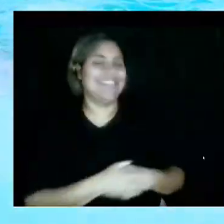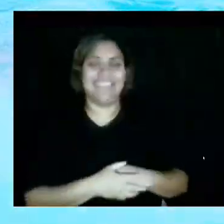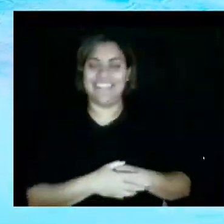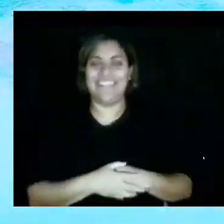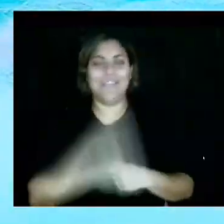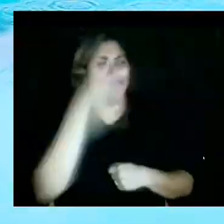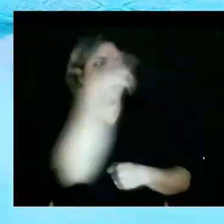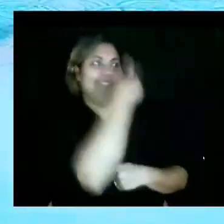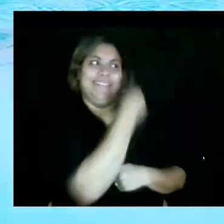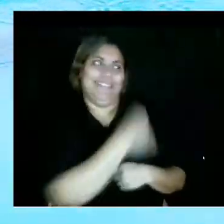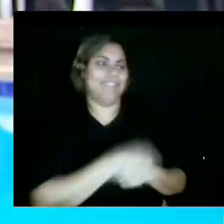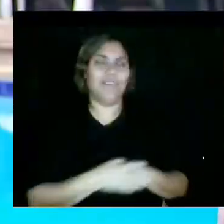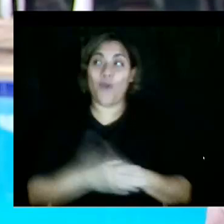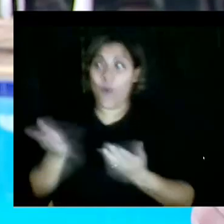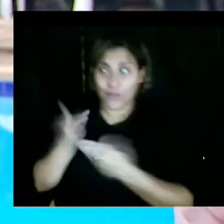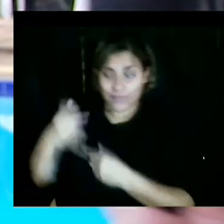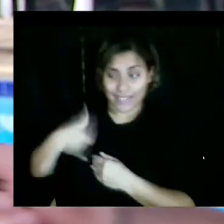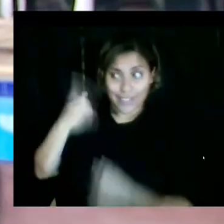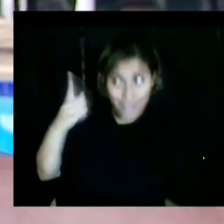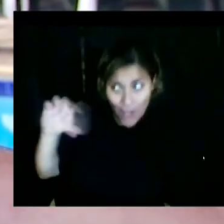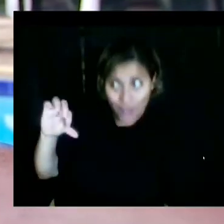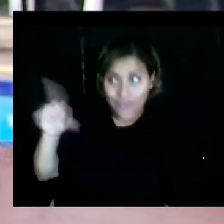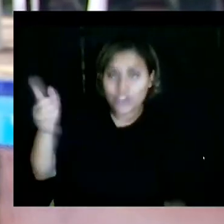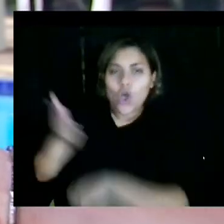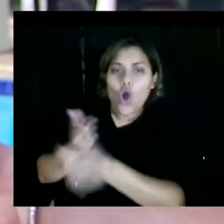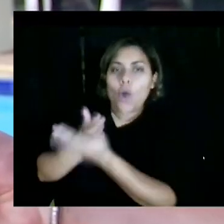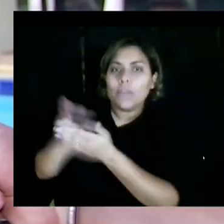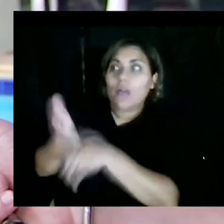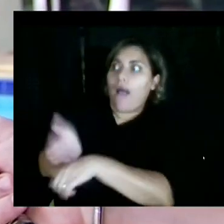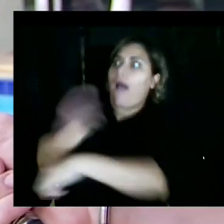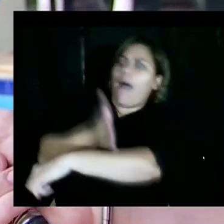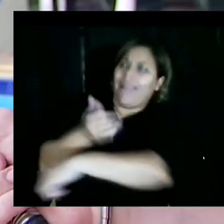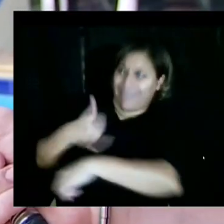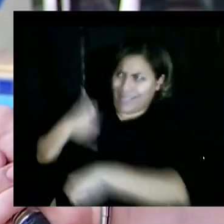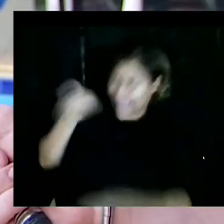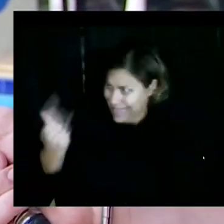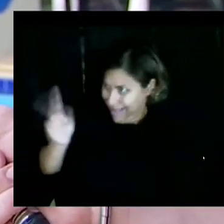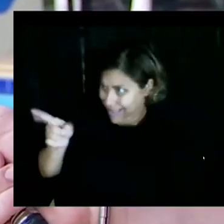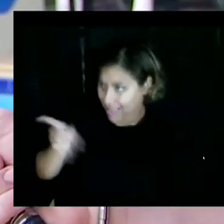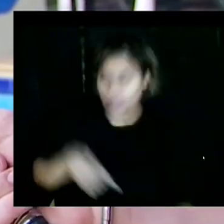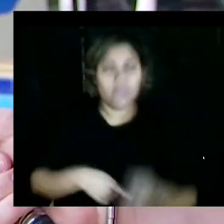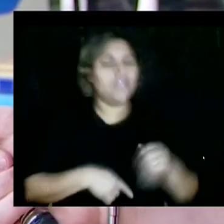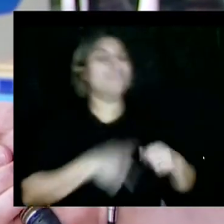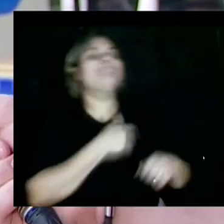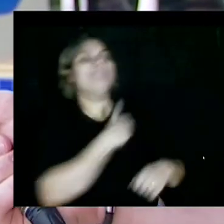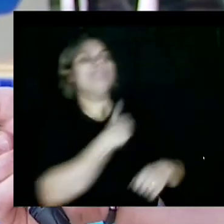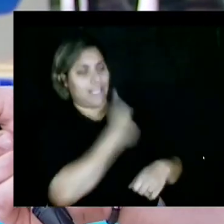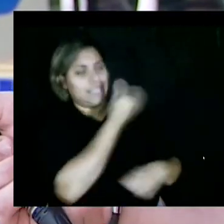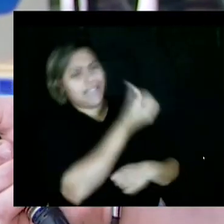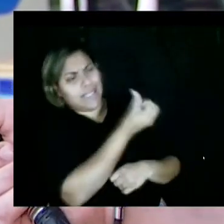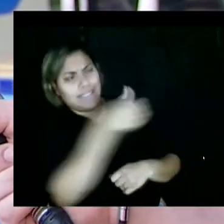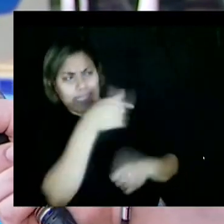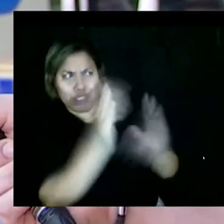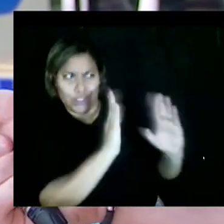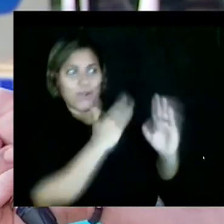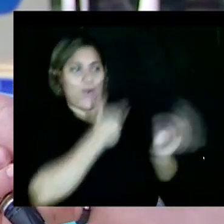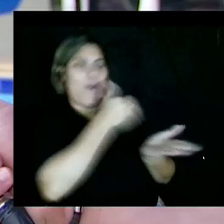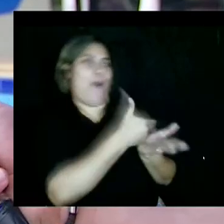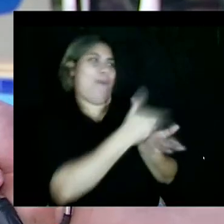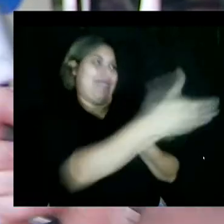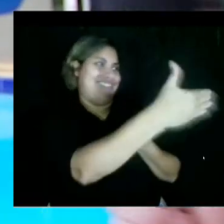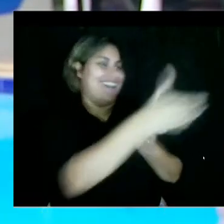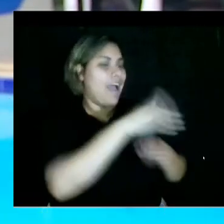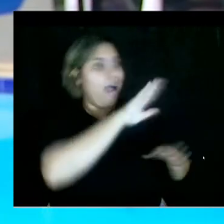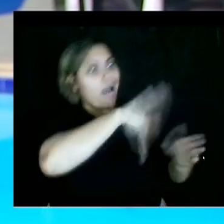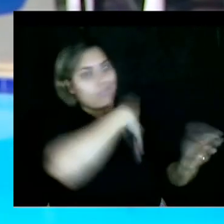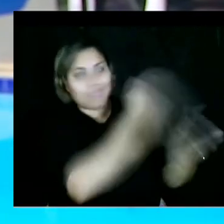Hoje você tá com 19 anos, você começou desde os 6? Isso, com 6 para 7 anos eu comecei. Aí tô aqui até hoje.